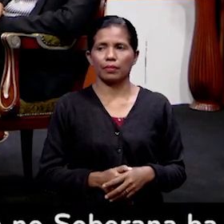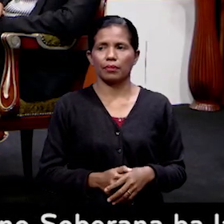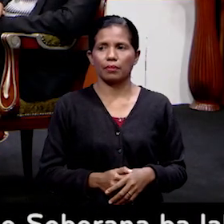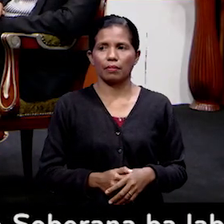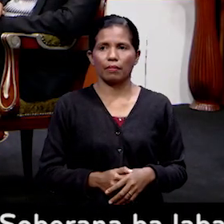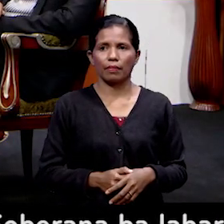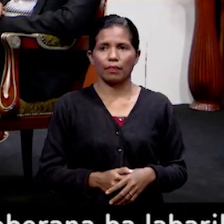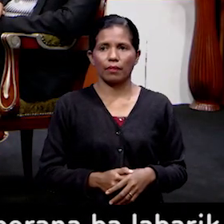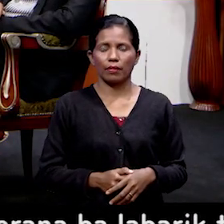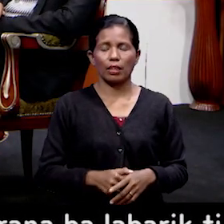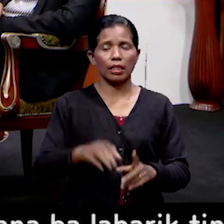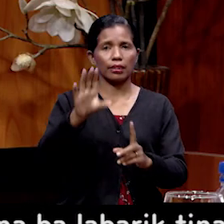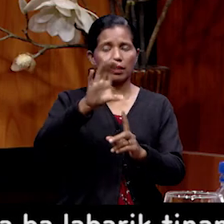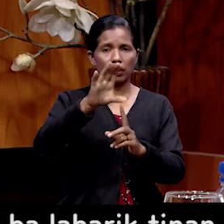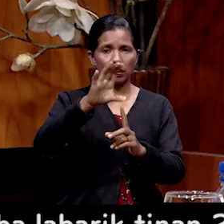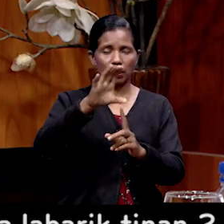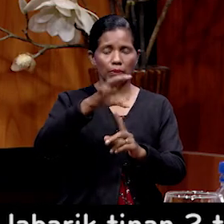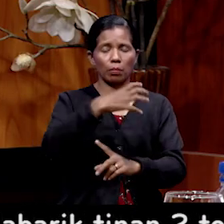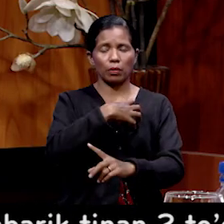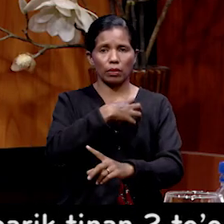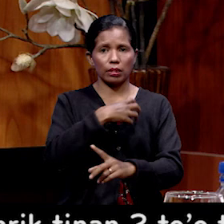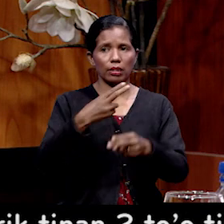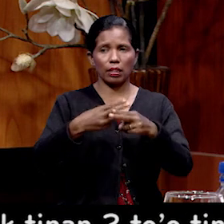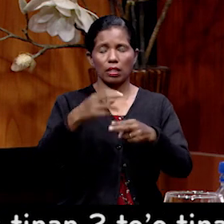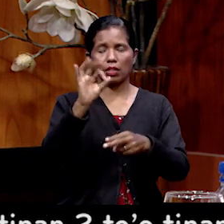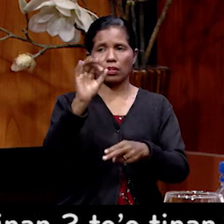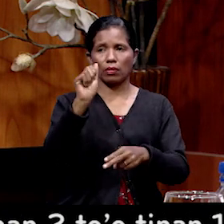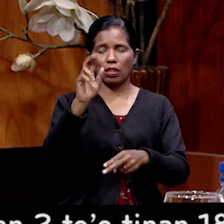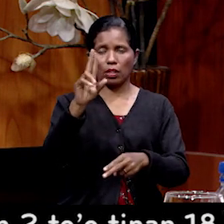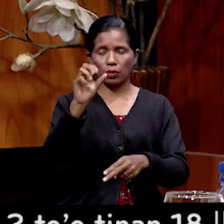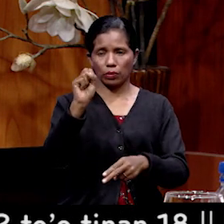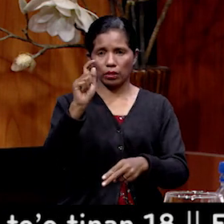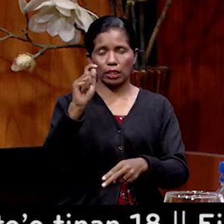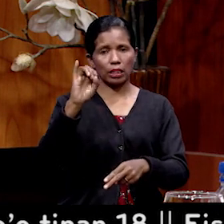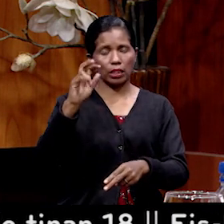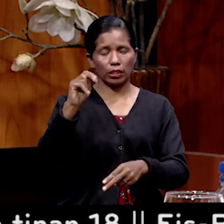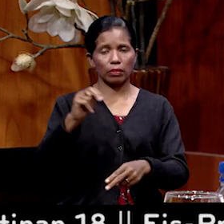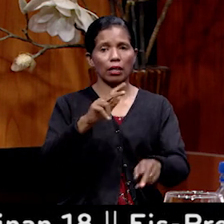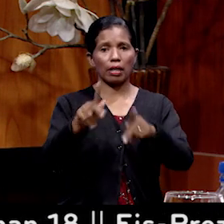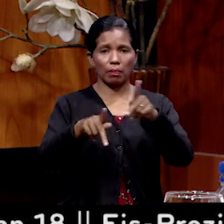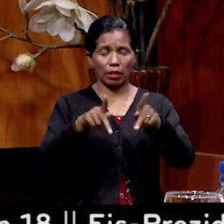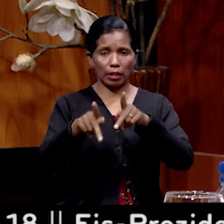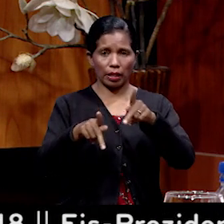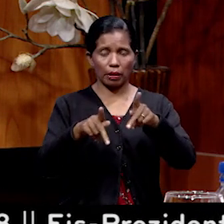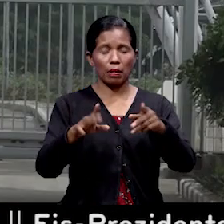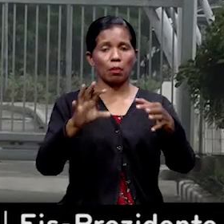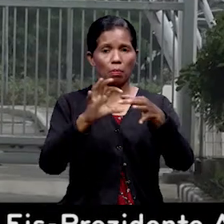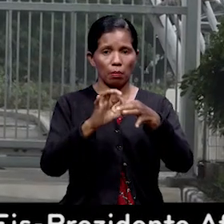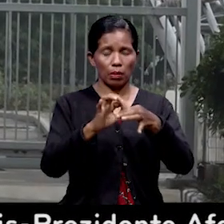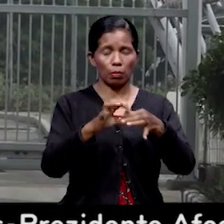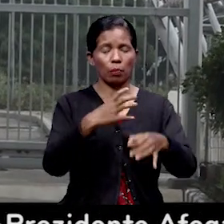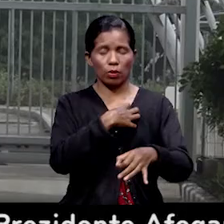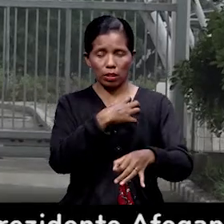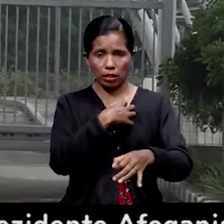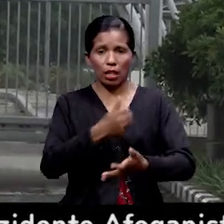Comandante-geral Pentele-Faustino da Costa Atetem, pessoal de segurança Cira-NB facilita cidadão Cira Tamasai ilegal